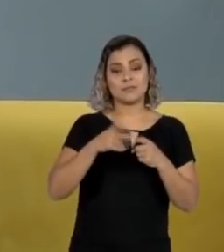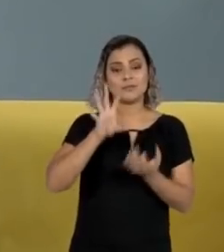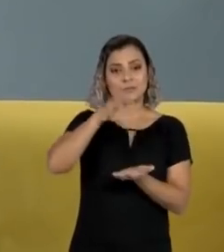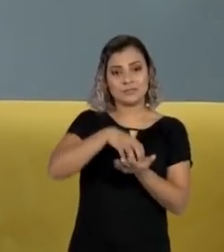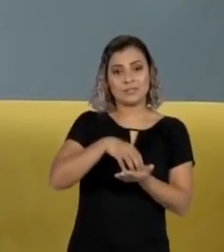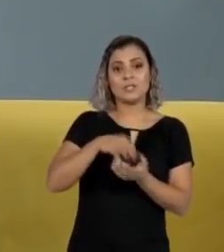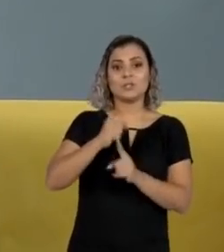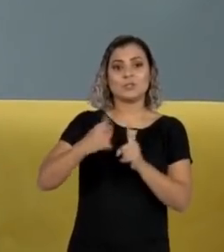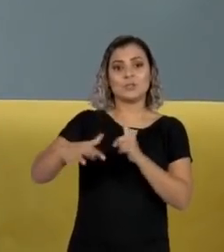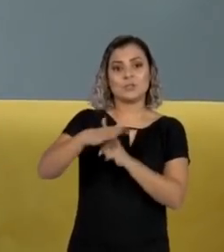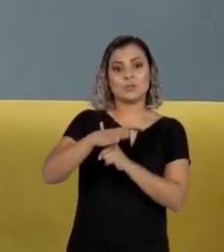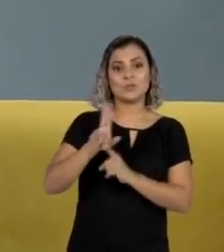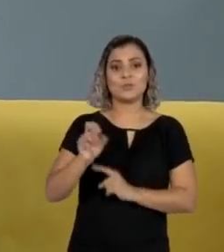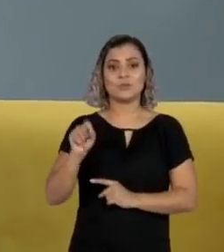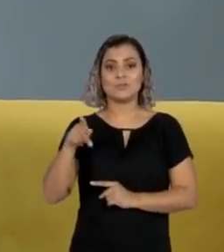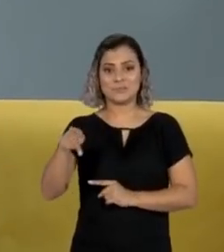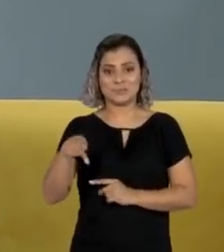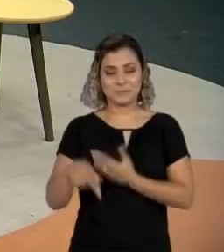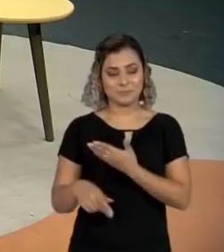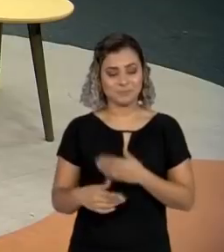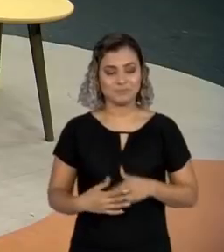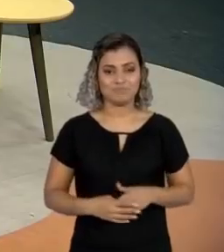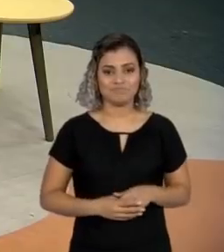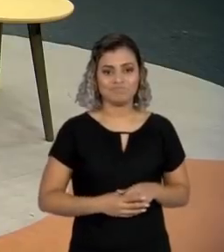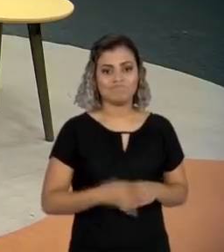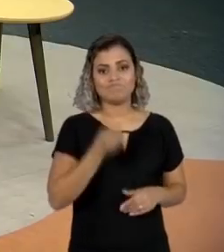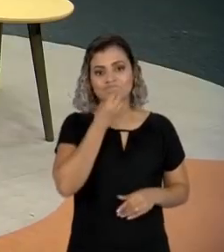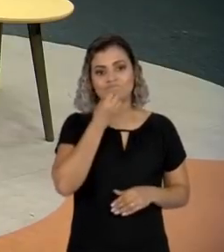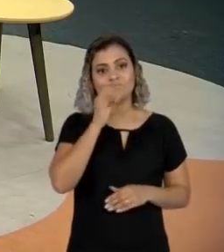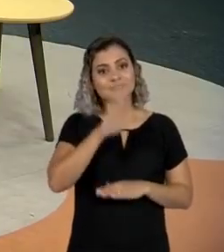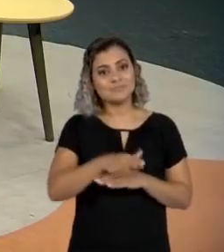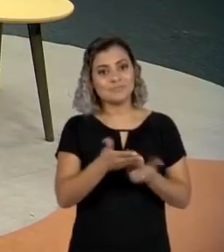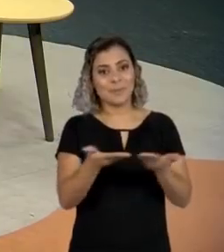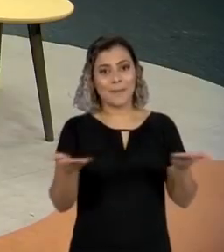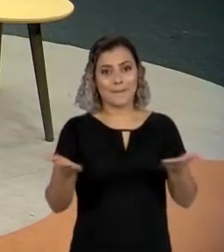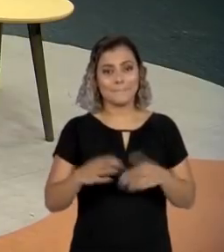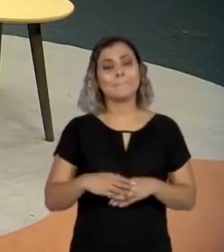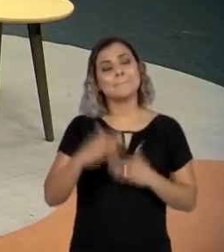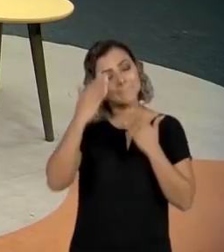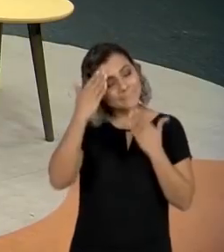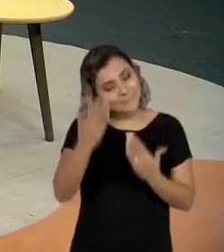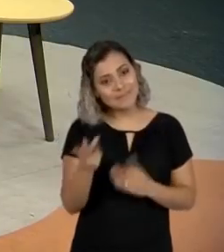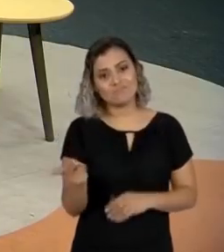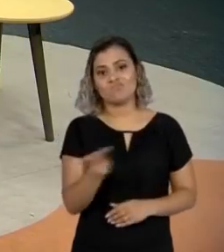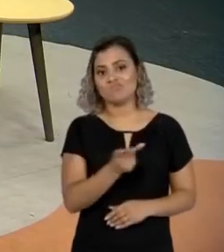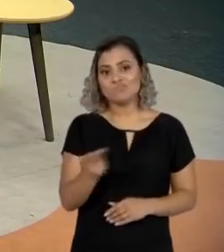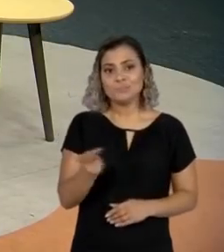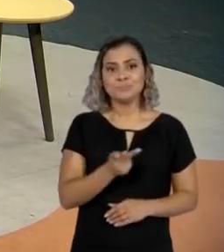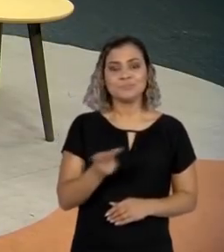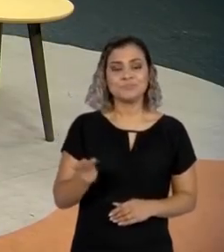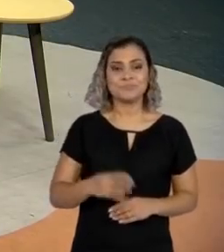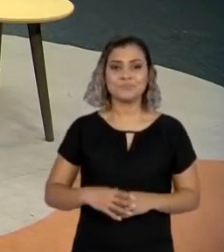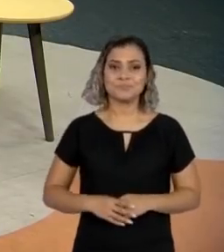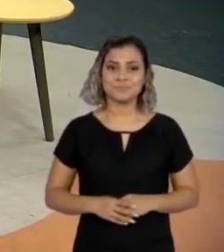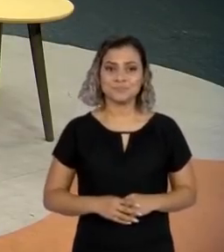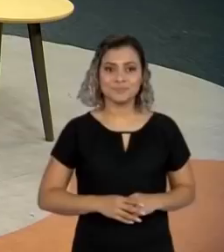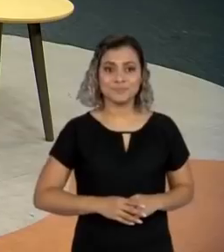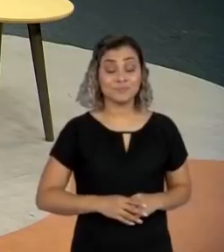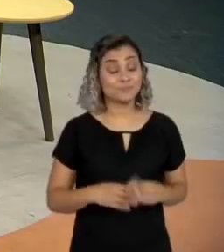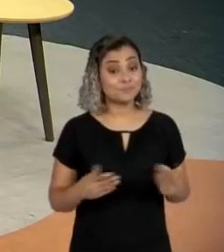Departamento de Sociologia da USP. Boa tarde, Tatiana. Rui, muito obrigada por estarem conosco.